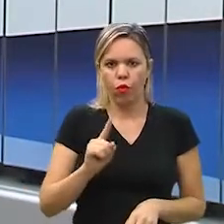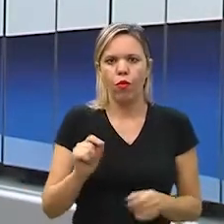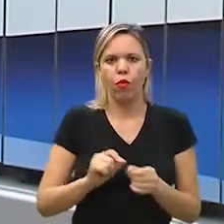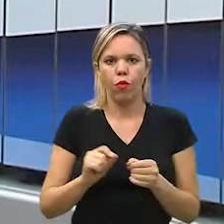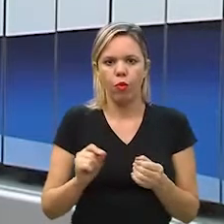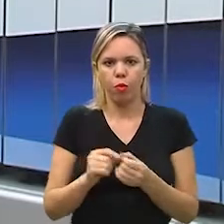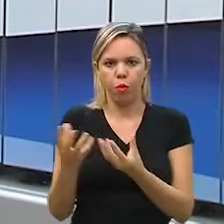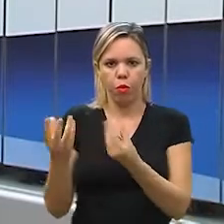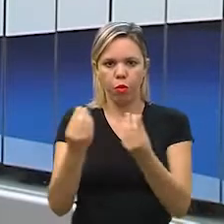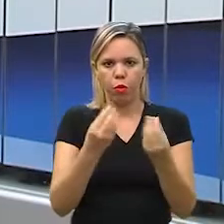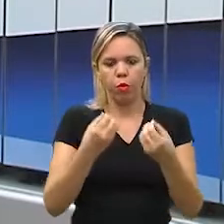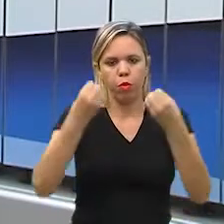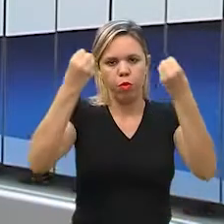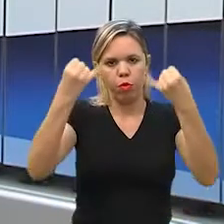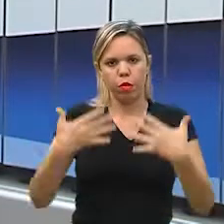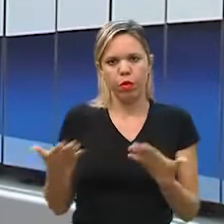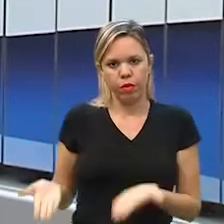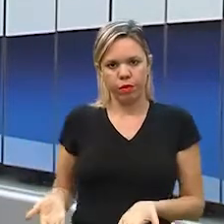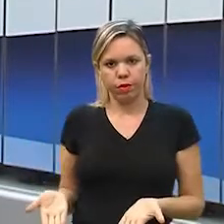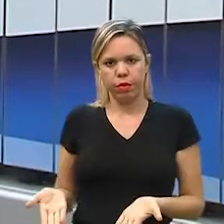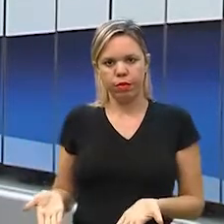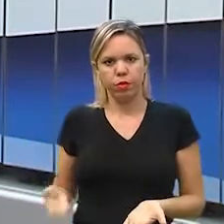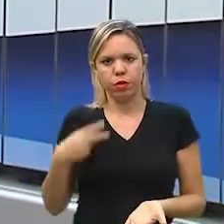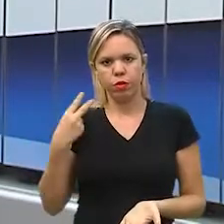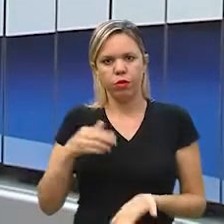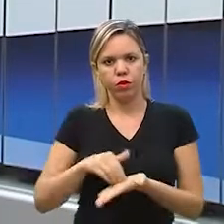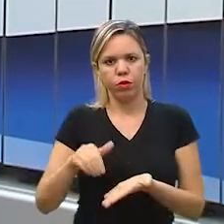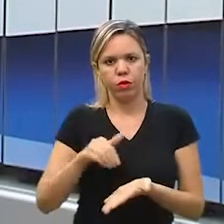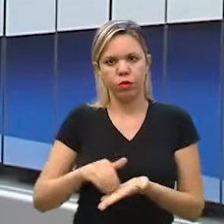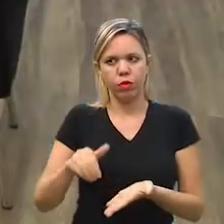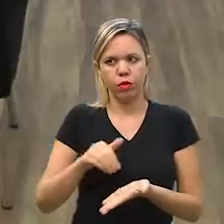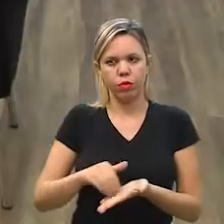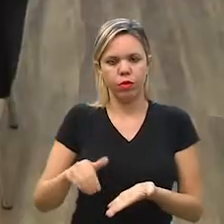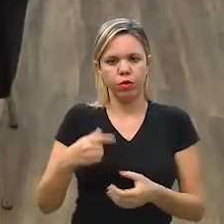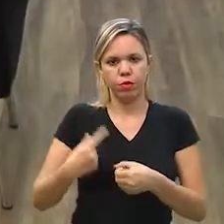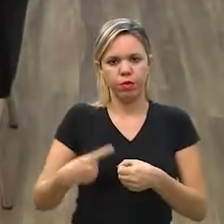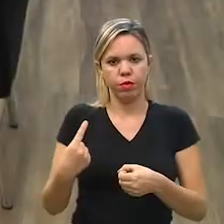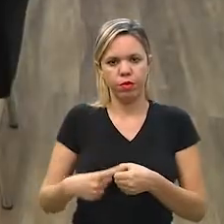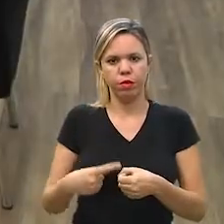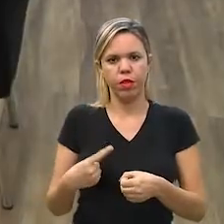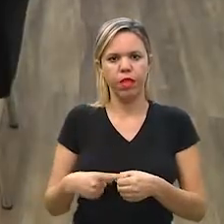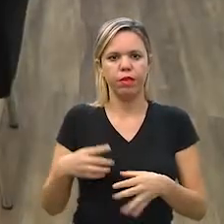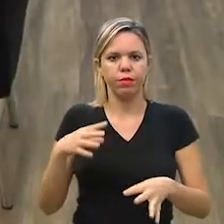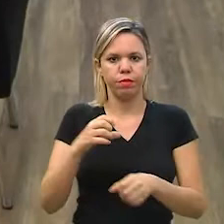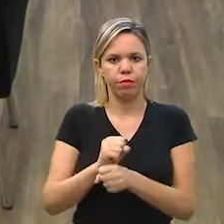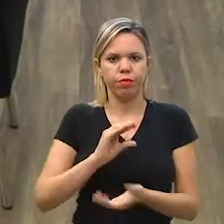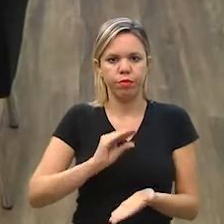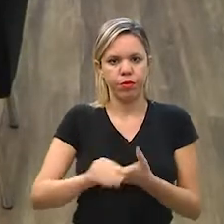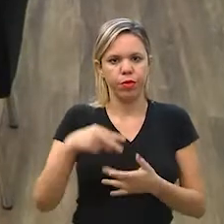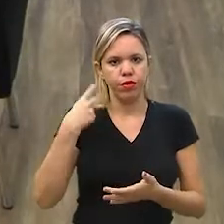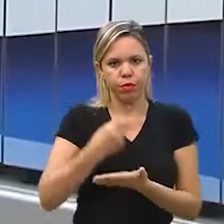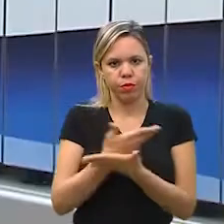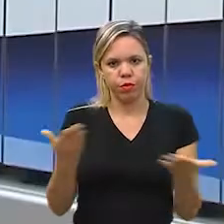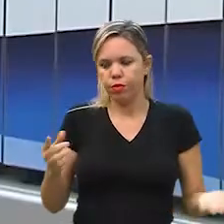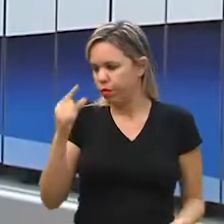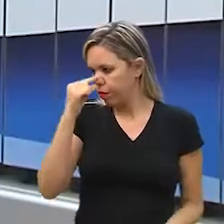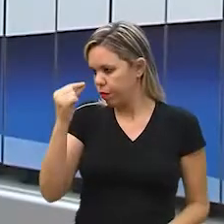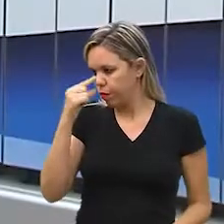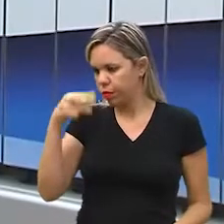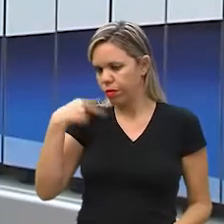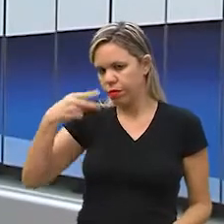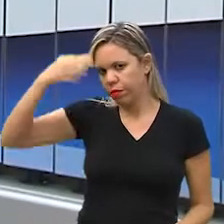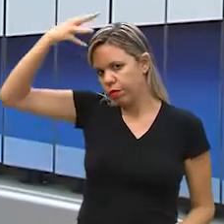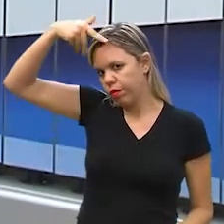sendo muito bem explicado aqui pelo secretário municipal de Finanças e pelos vereadores Arnaldo Salvetti